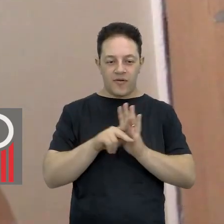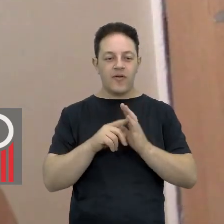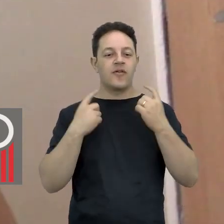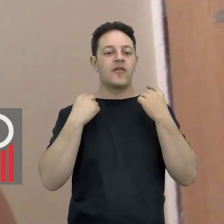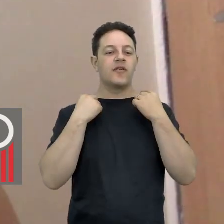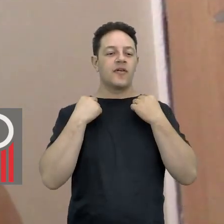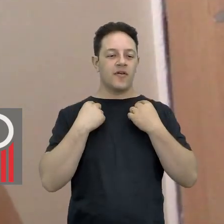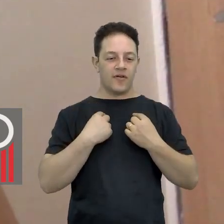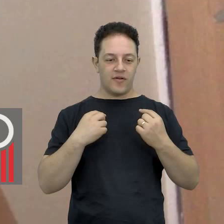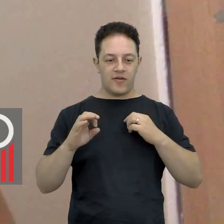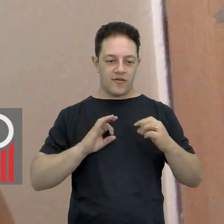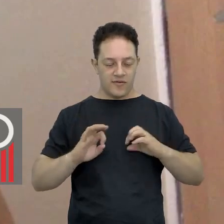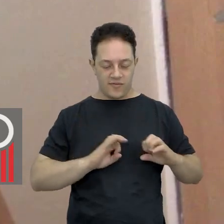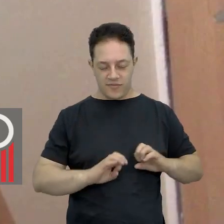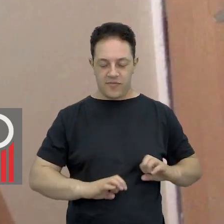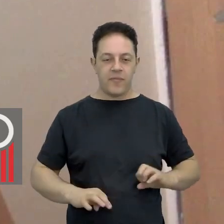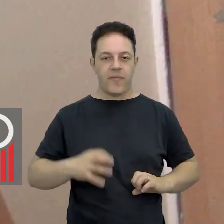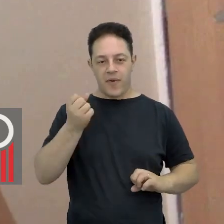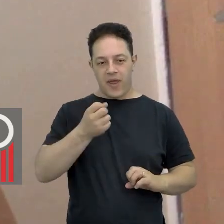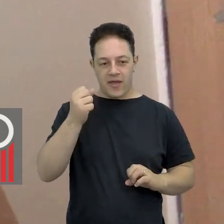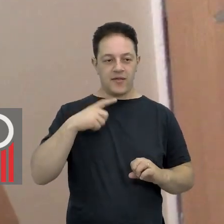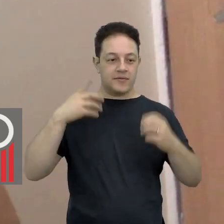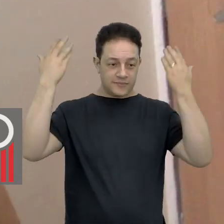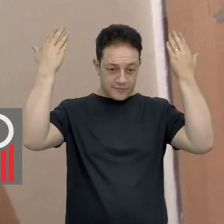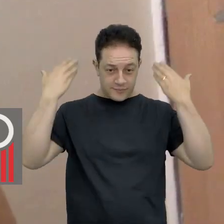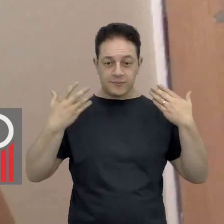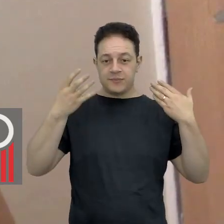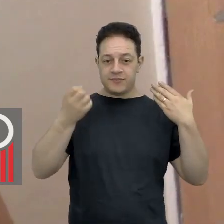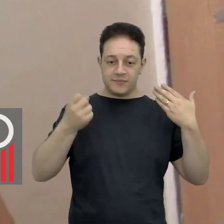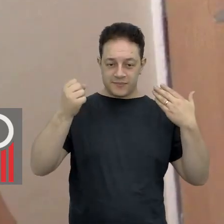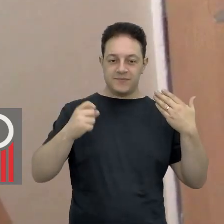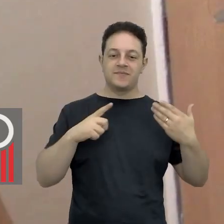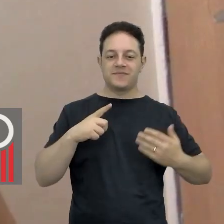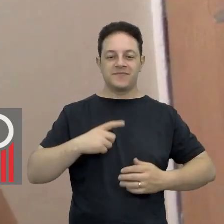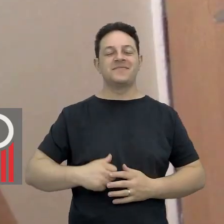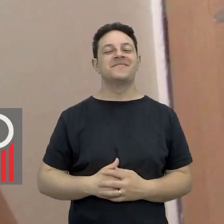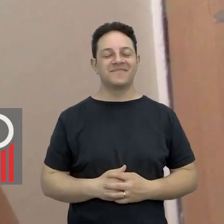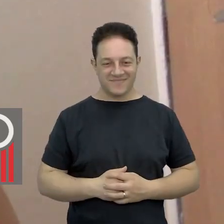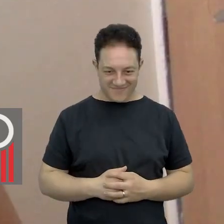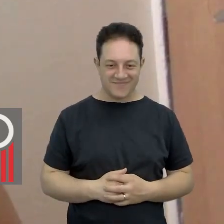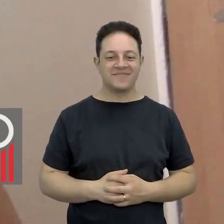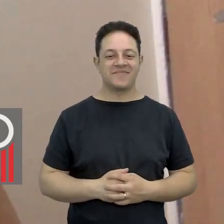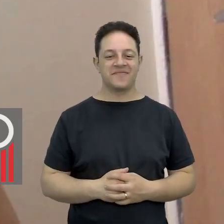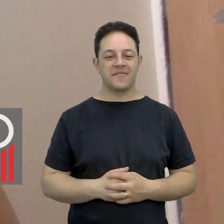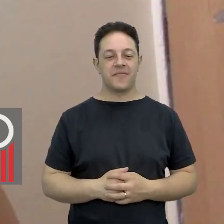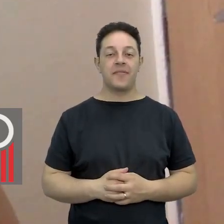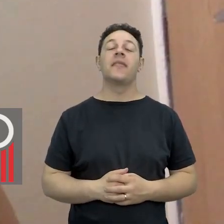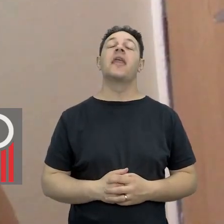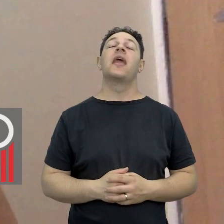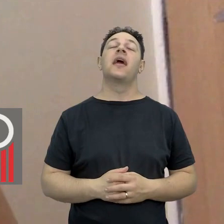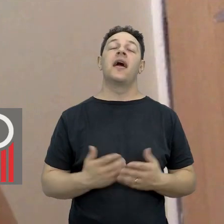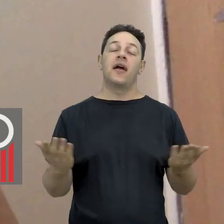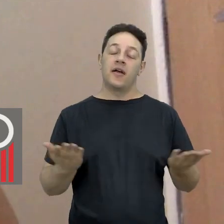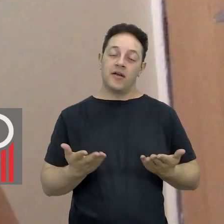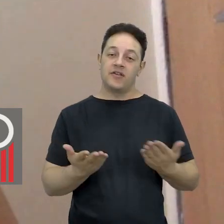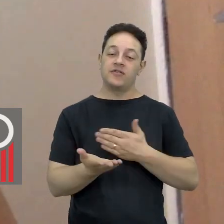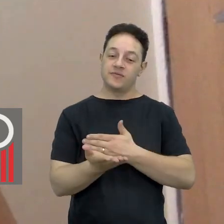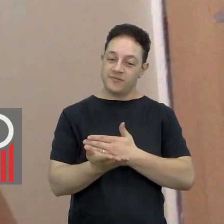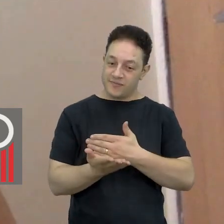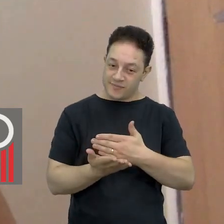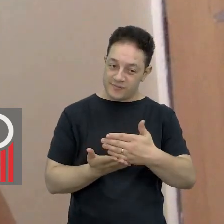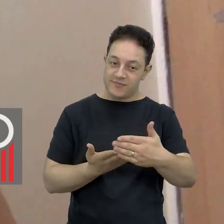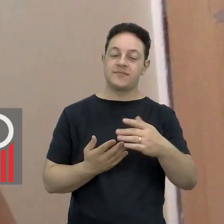com bolinhas brancas, tendo uma parede branca atrás de mim. E vamos começar a